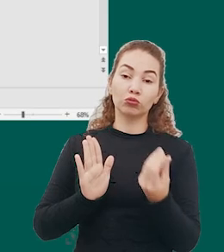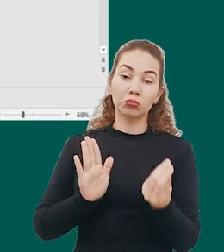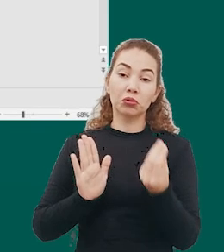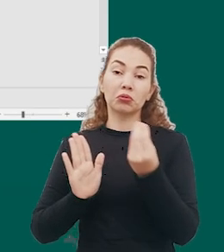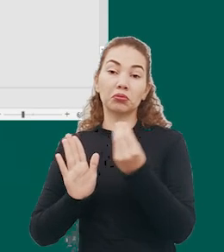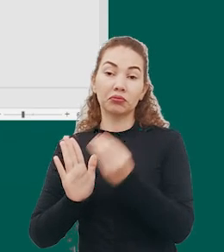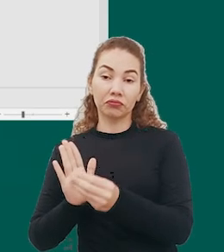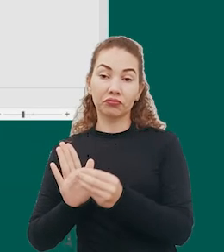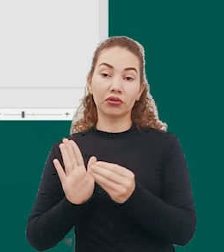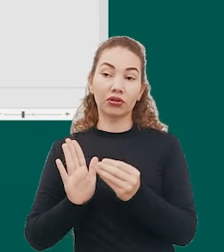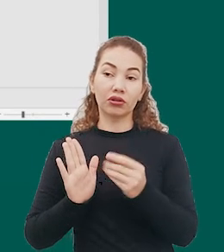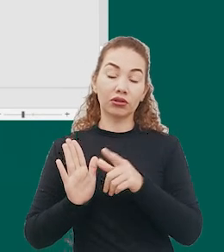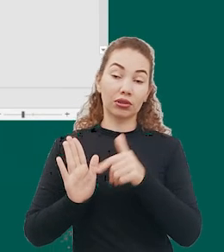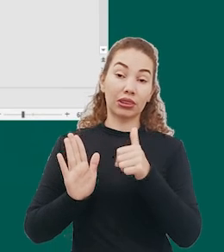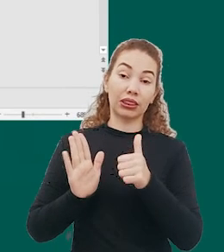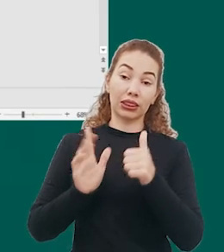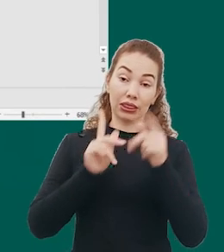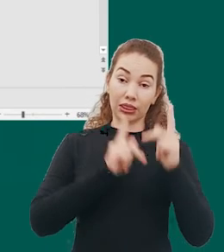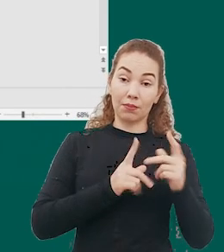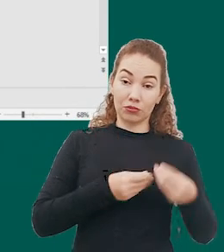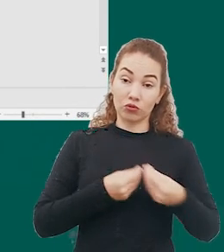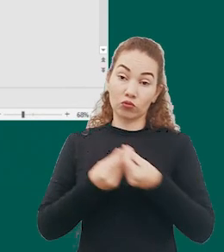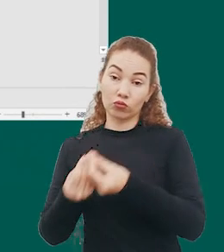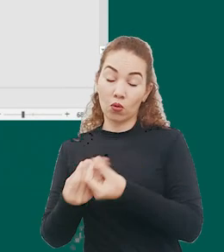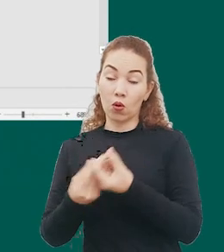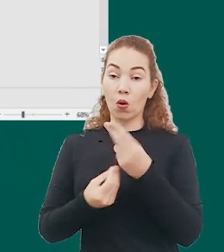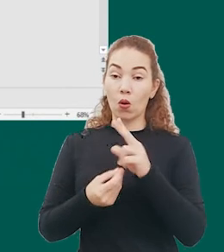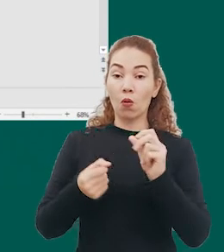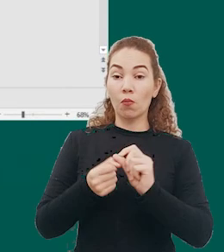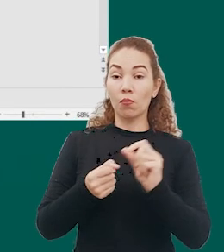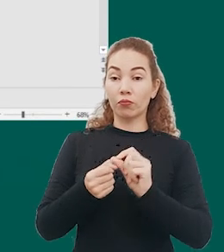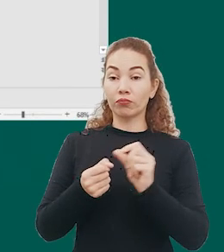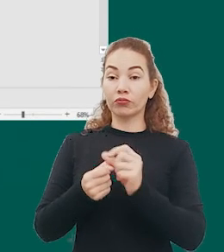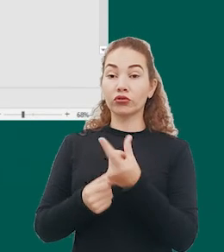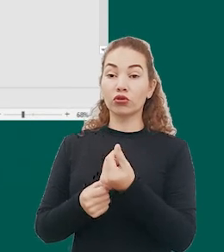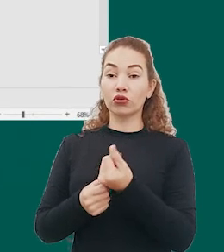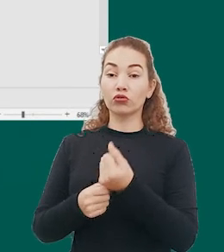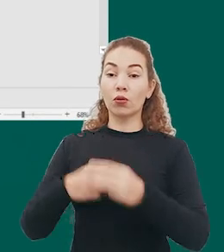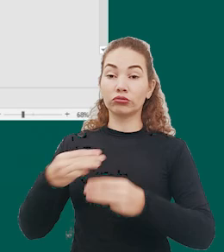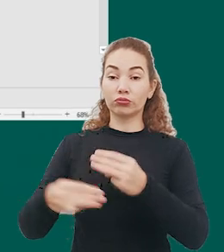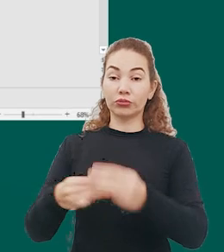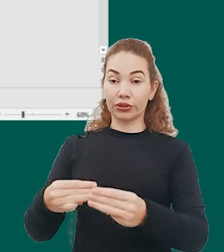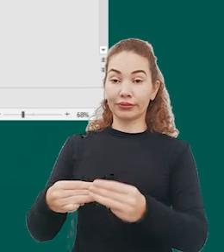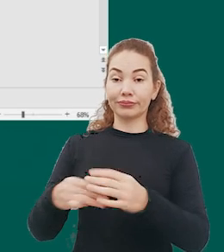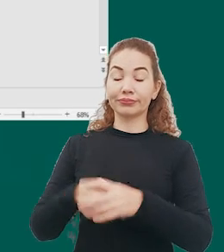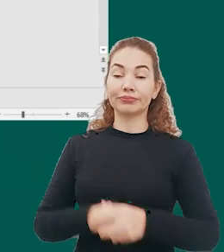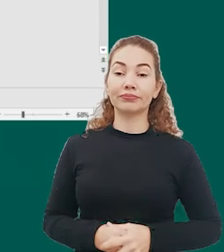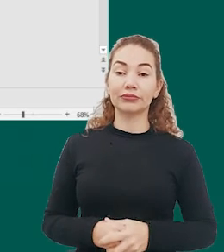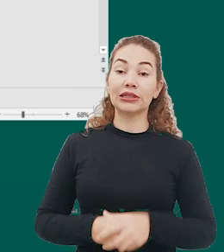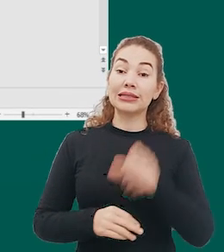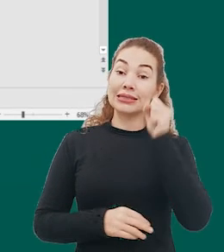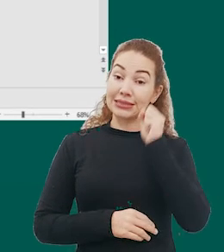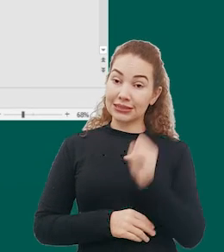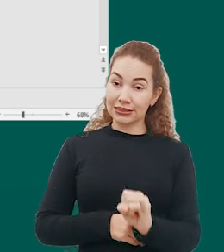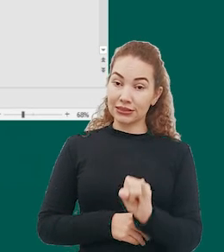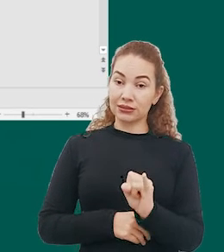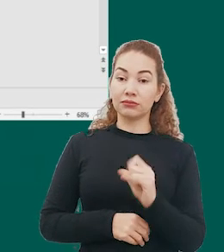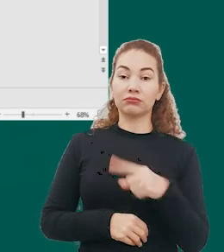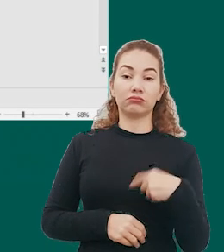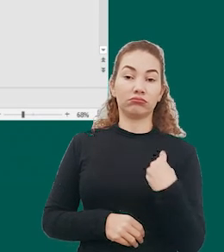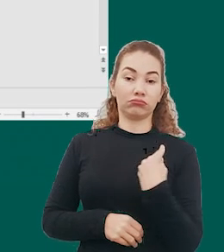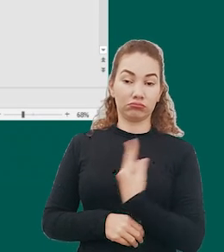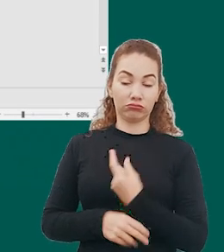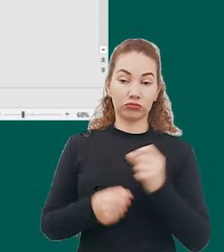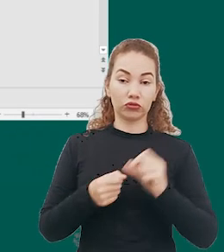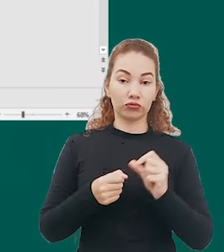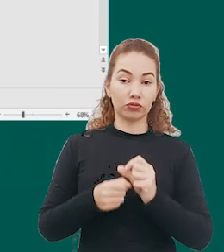da declaração do doador, ou nós atualizamos para o valor de mercado. Se nós atualizarmos